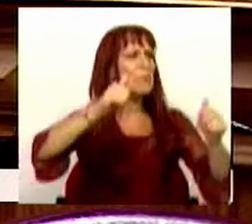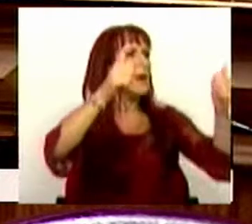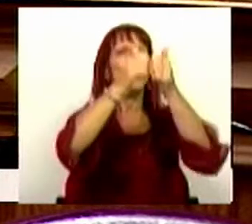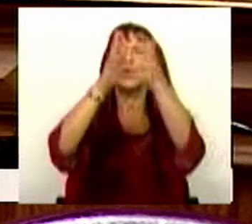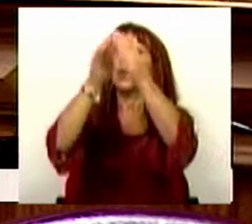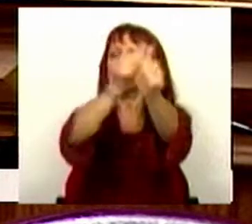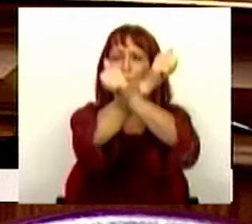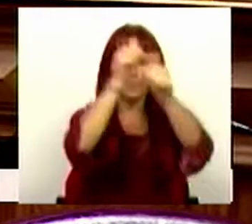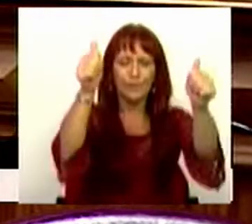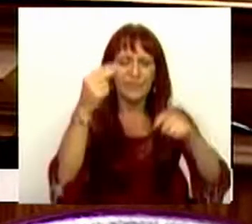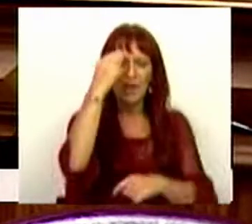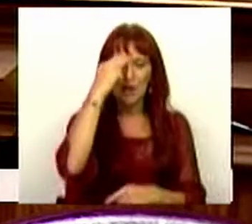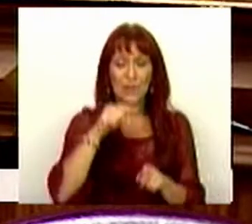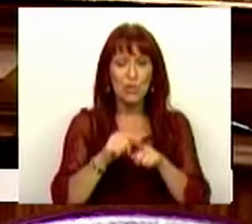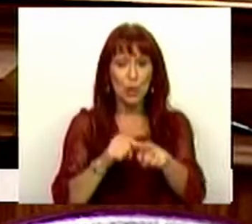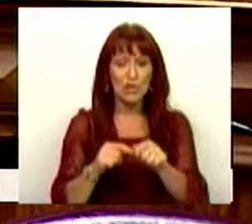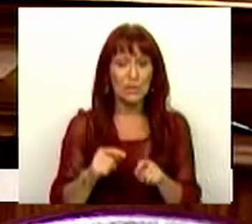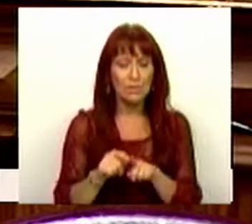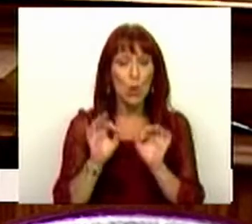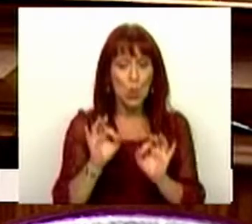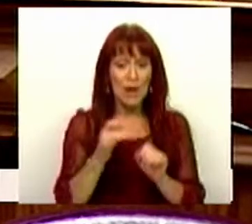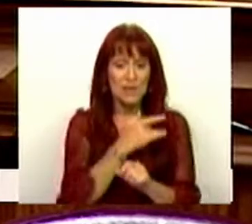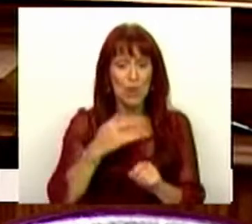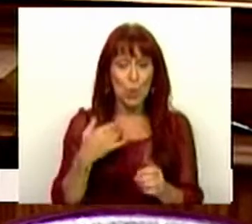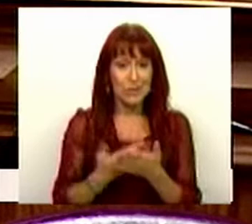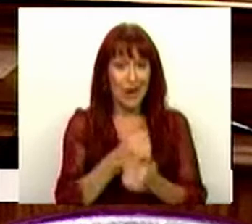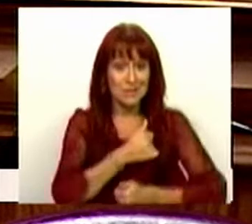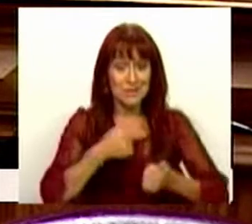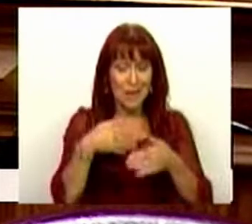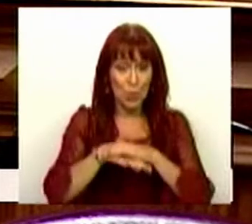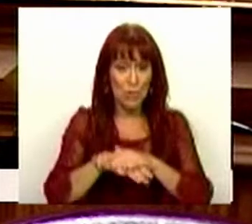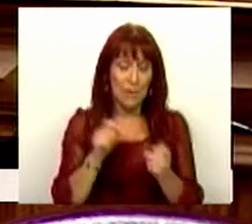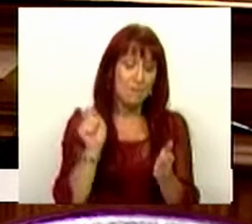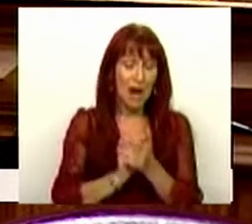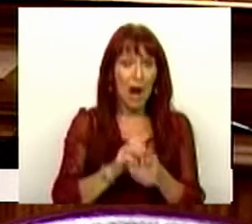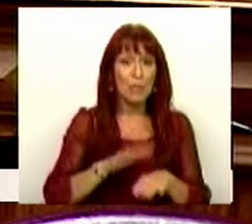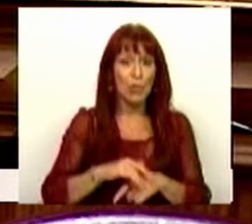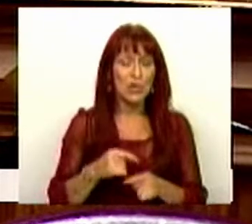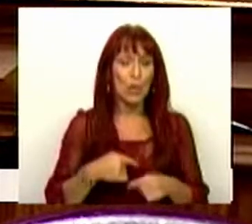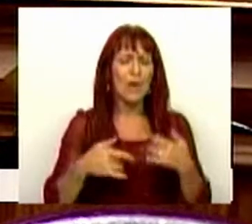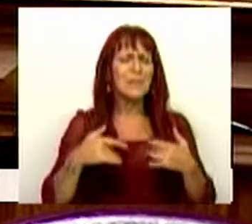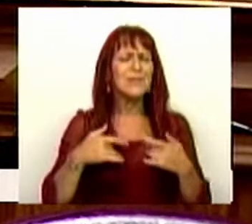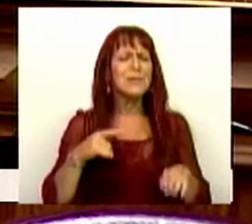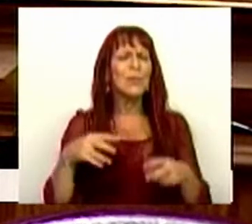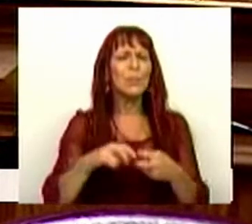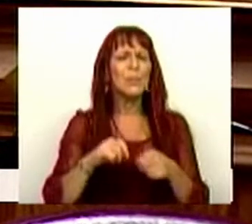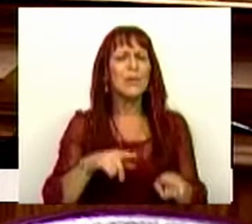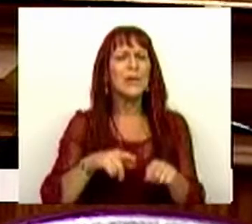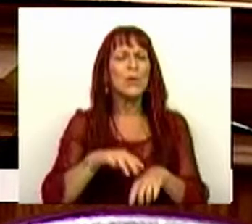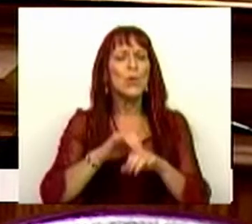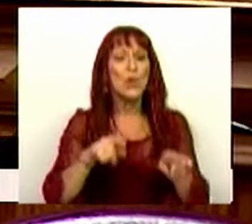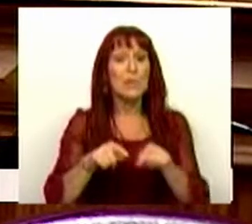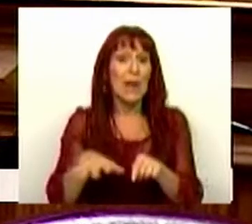todos. A história da prestação de cuidados de saúde na Guarda é marcada pelo Sanatório Sousa Martins e pelo Parque da